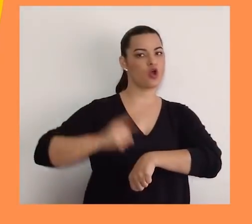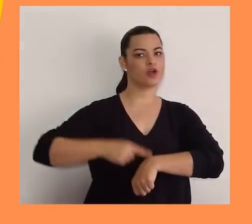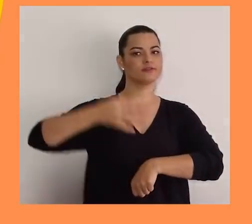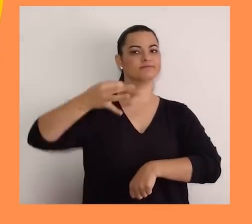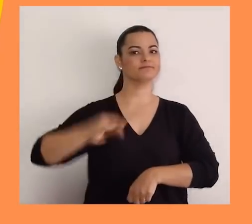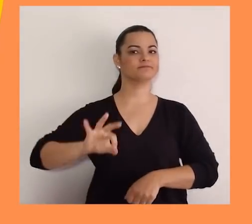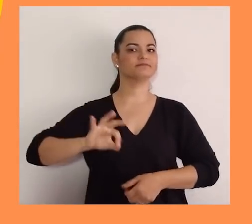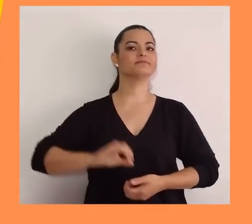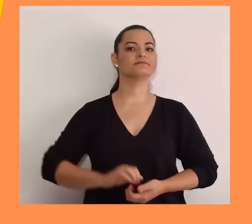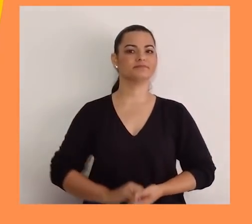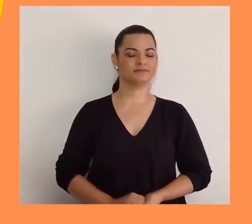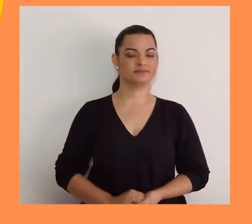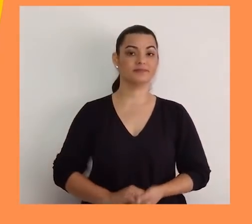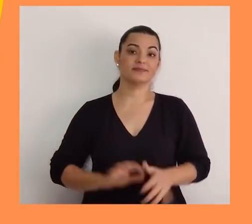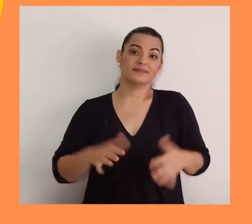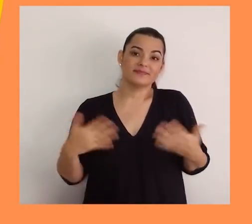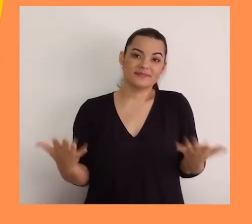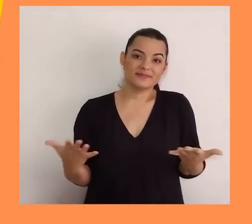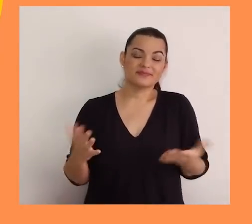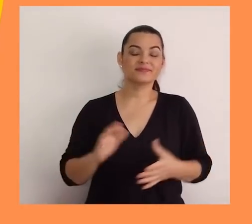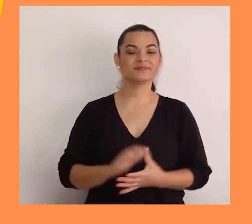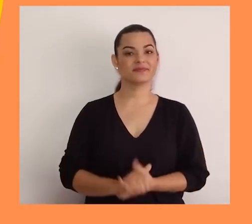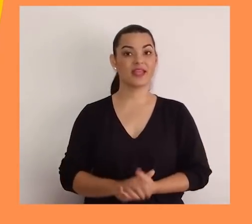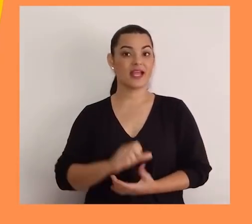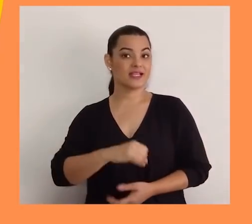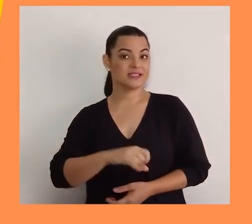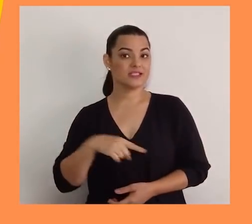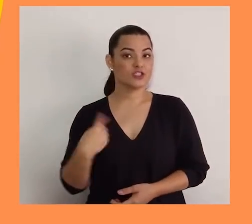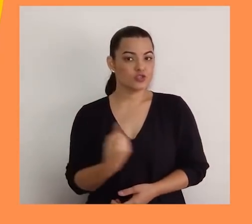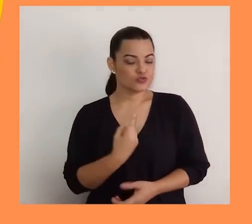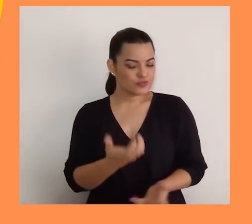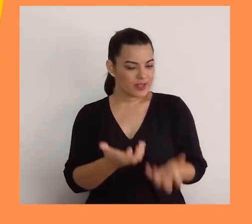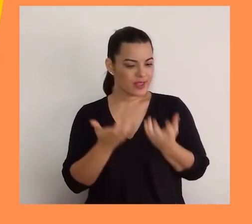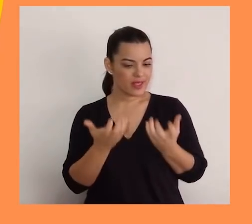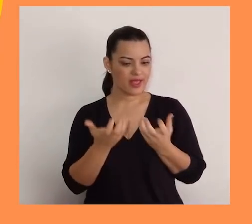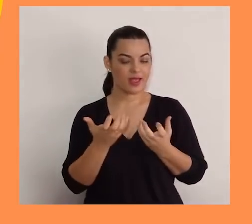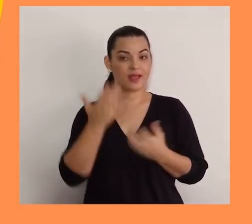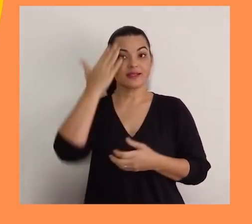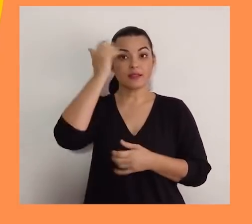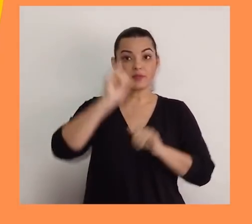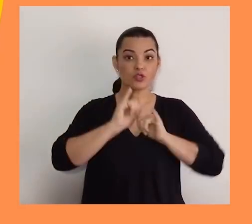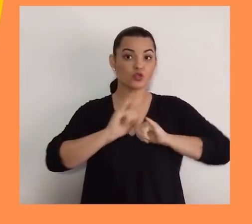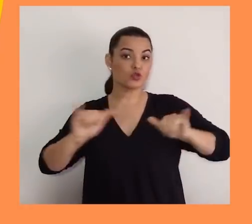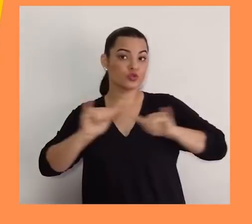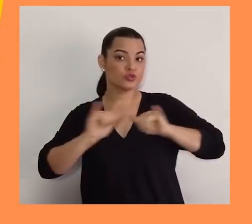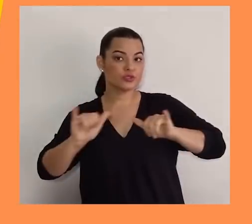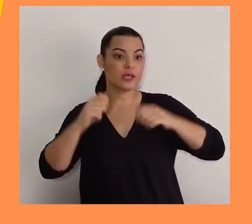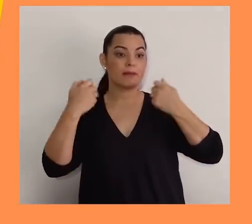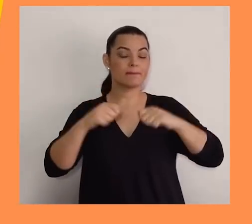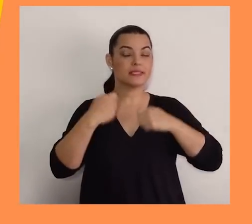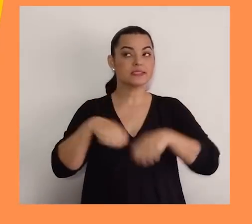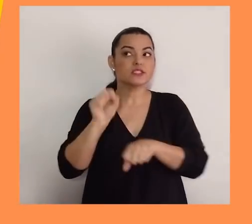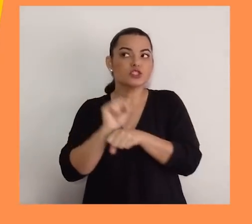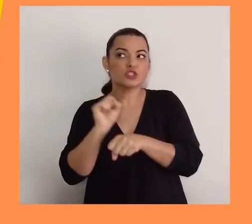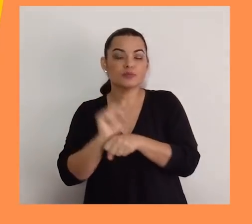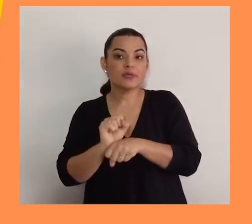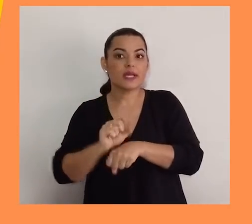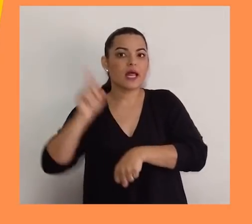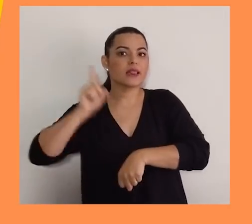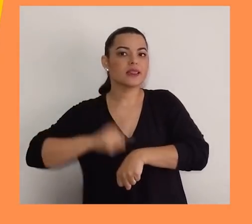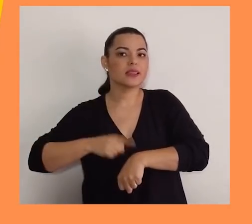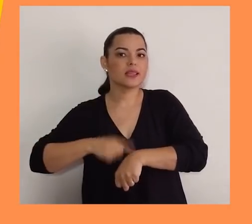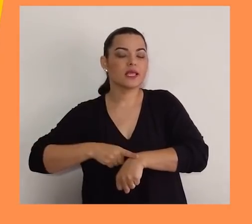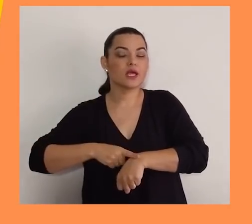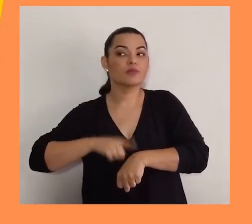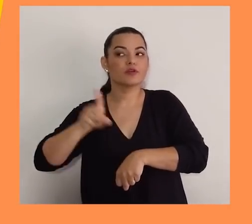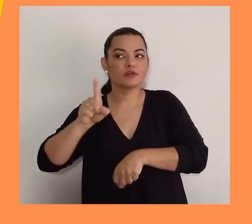marcado. Então, se nós gostaríamos de saber sobre aquela notícia, temos que aguardar o quadro que vai